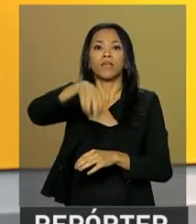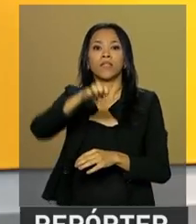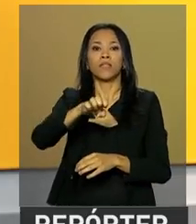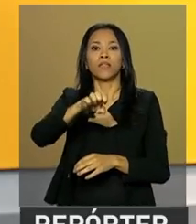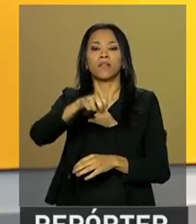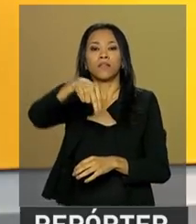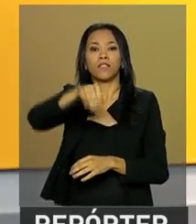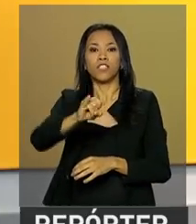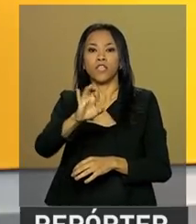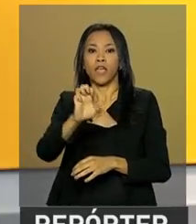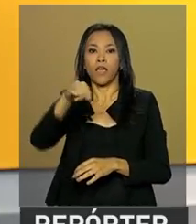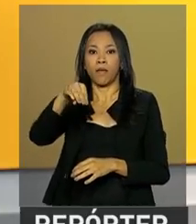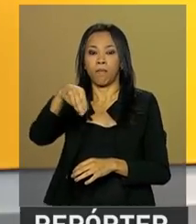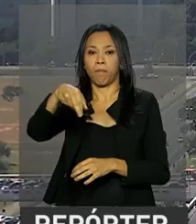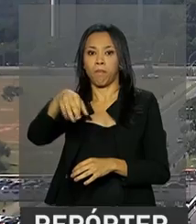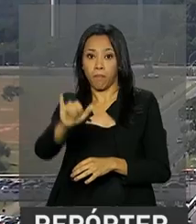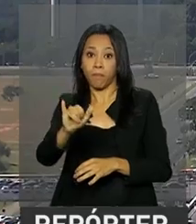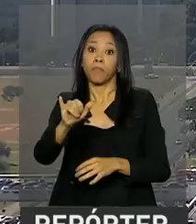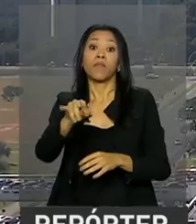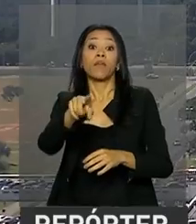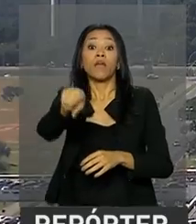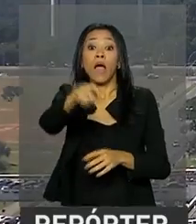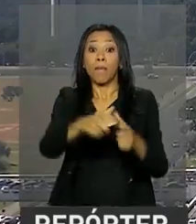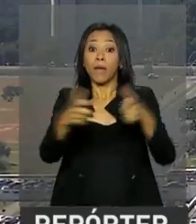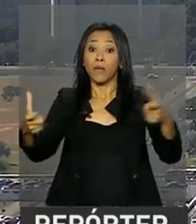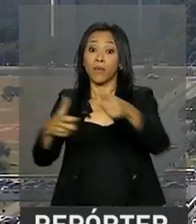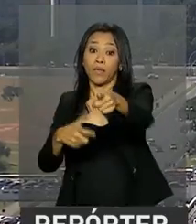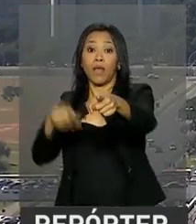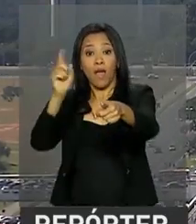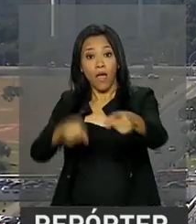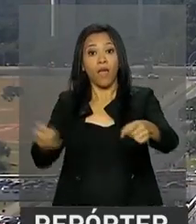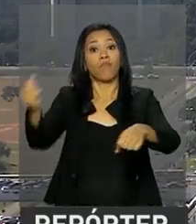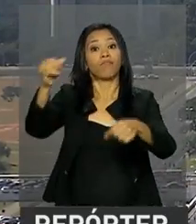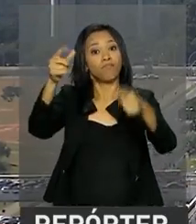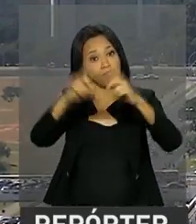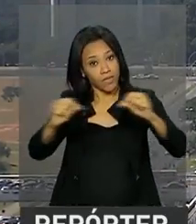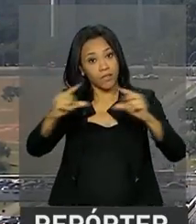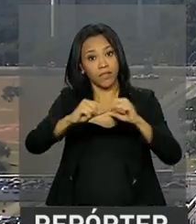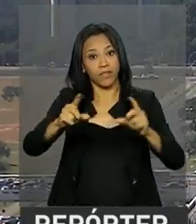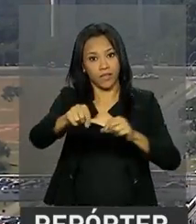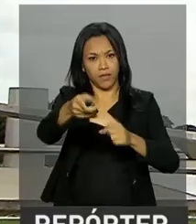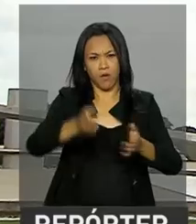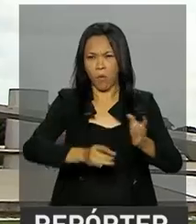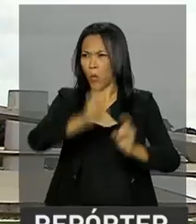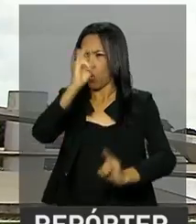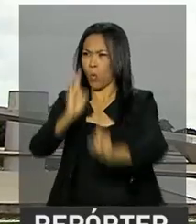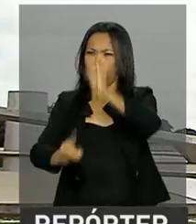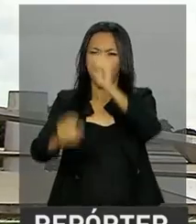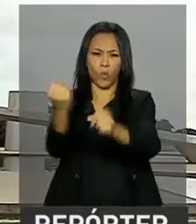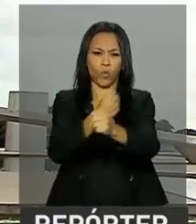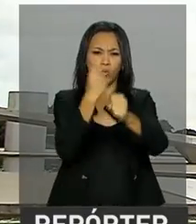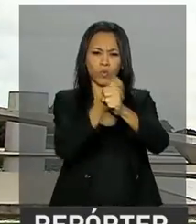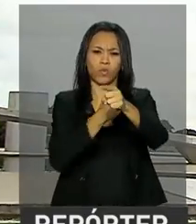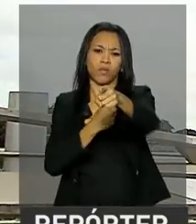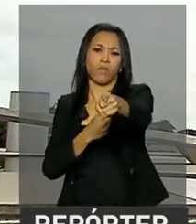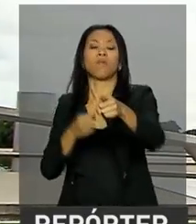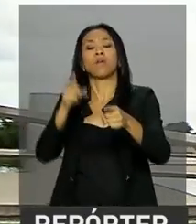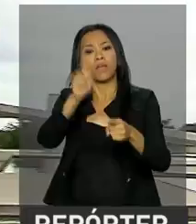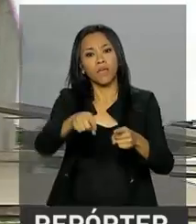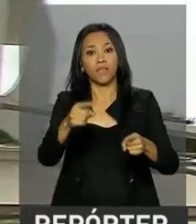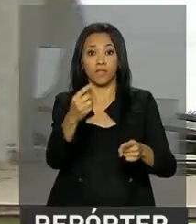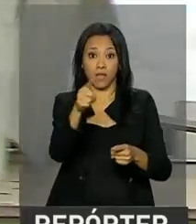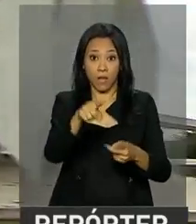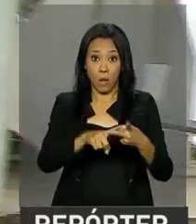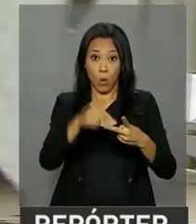projetos espalhados pelo país. A maior parte se concentra aqui em Brasília. Entre elas, a Praça dos Três Poderes,